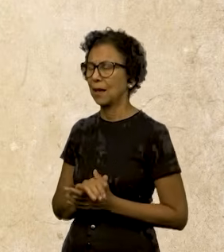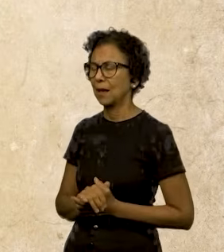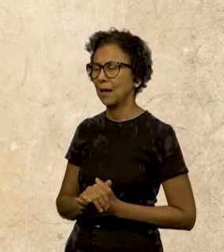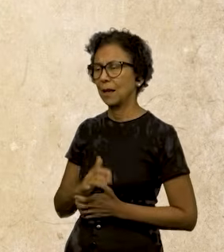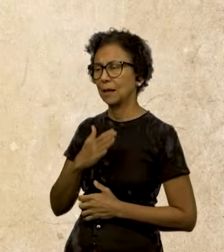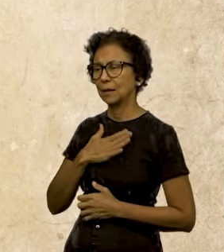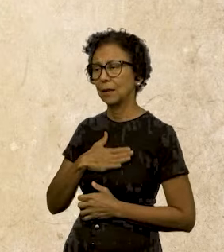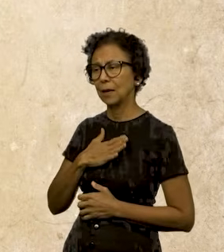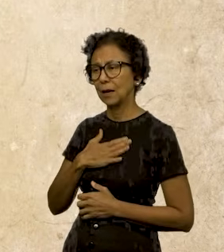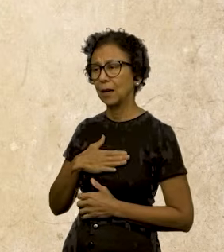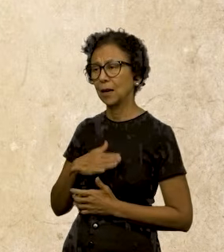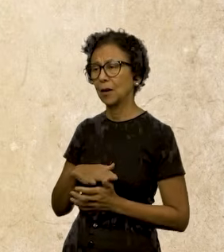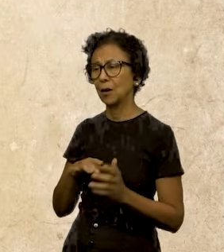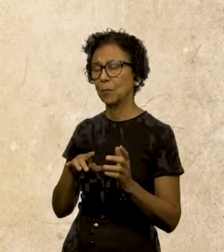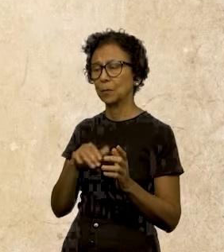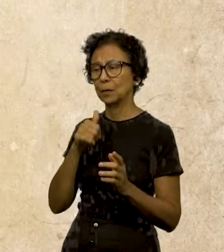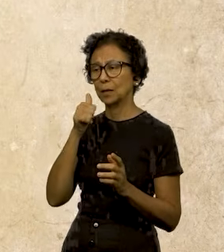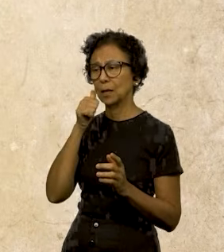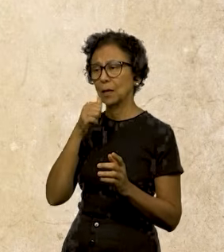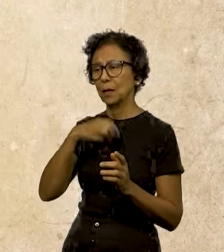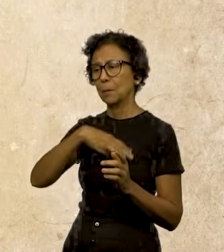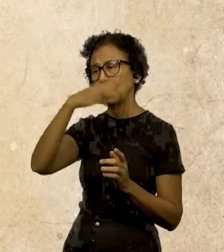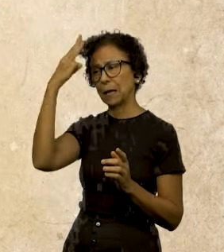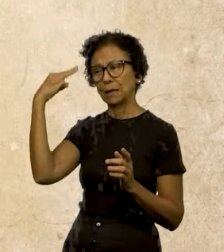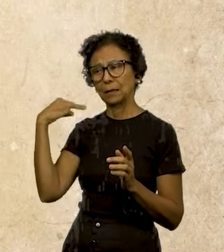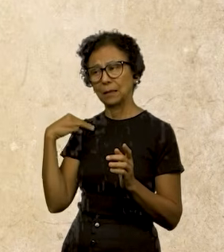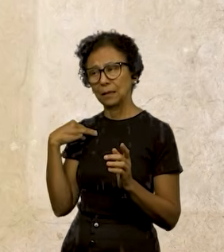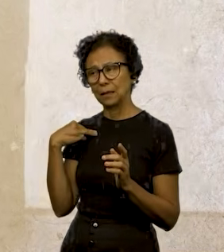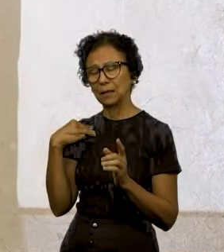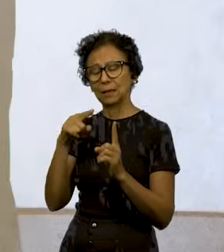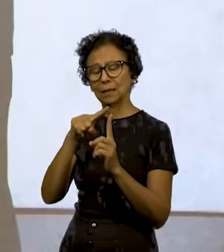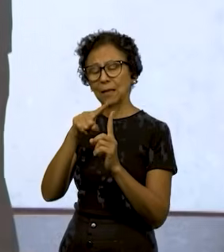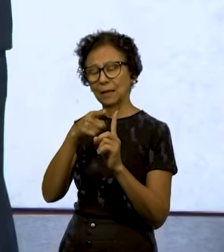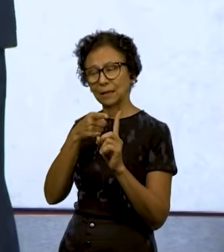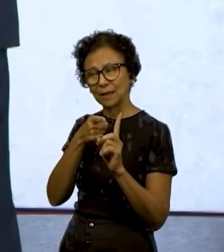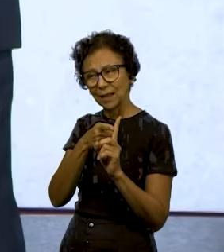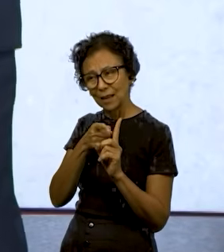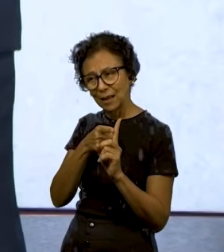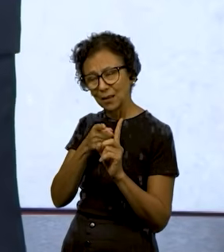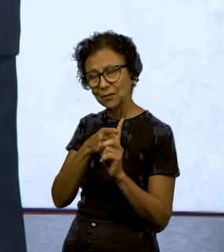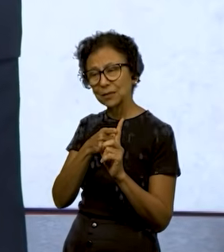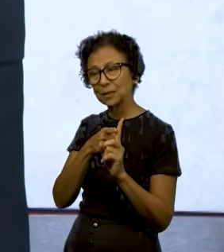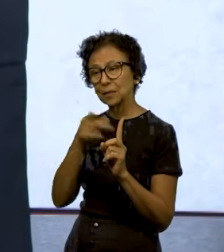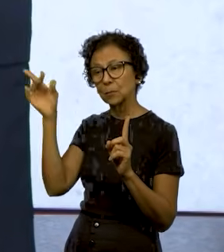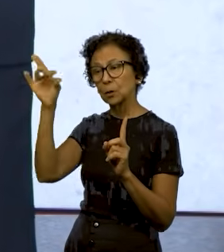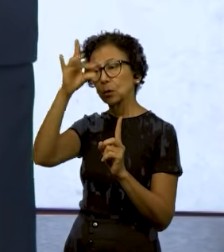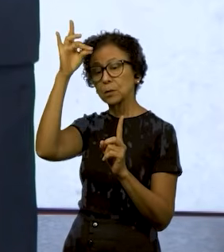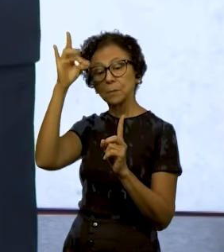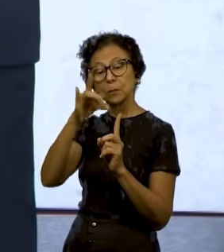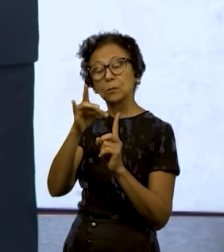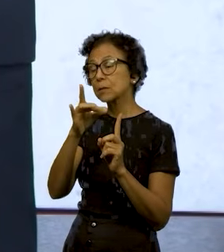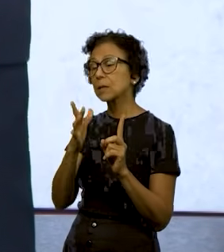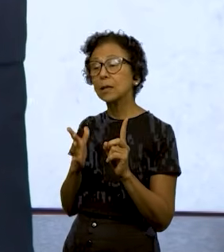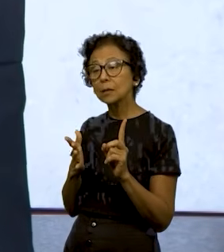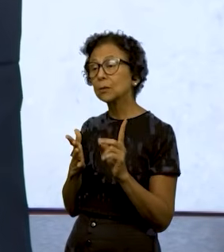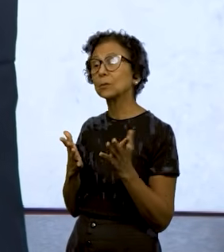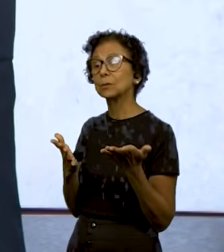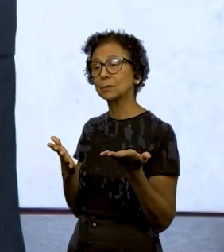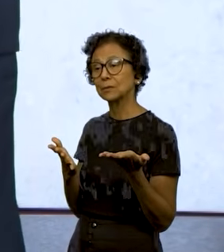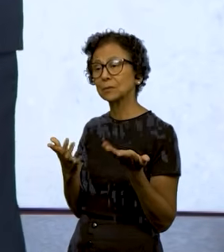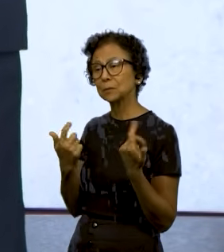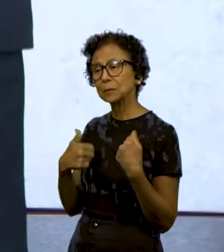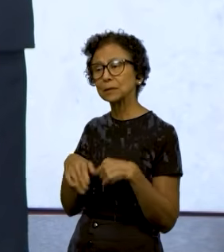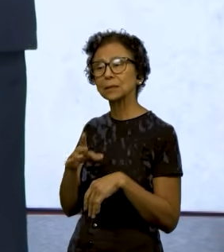Espírito Santo. Não temas em receber Maria, não temas em aceitar isso. Assim também foi o nascimento na nossa vida. Nós podemos trocar